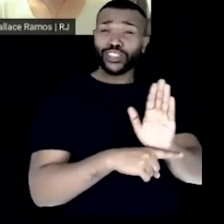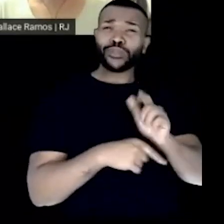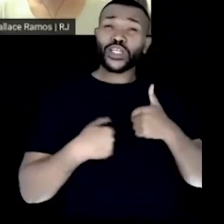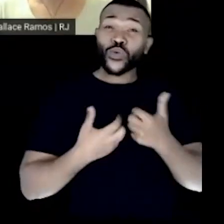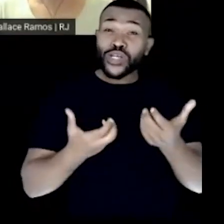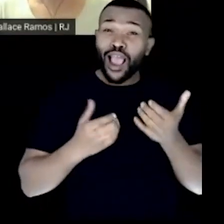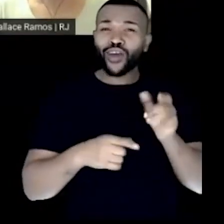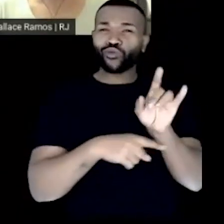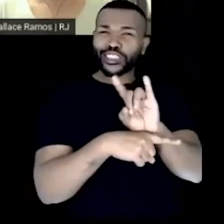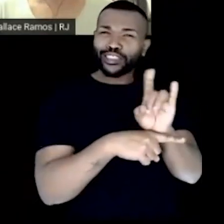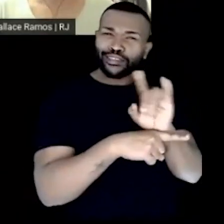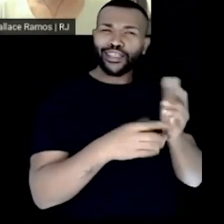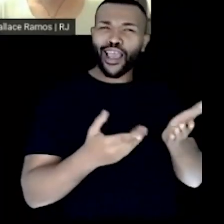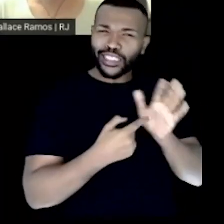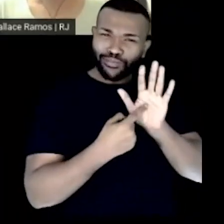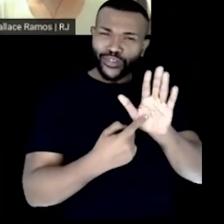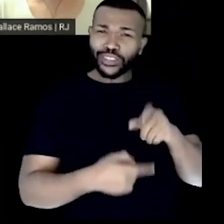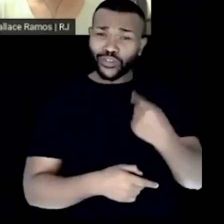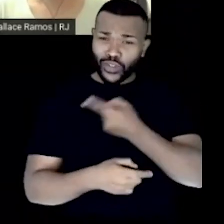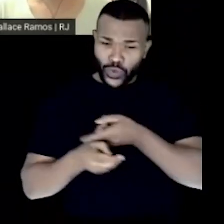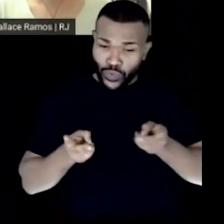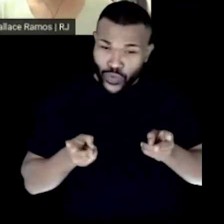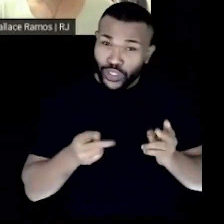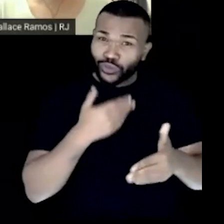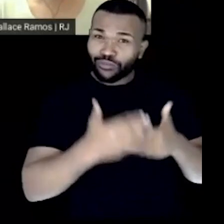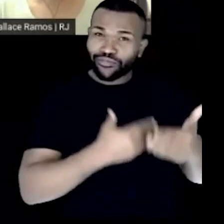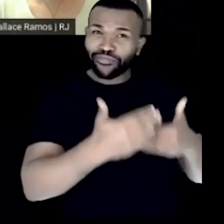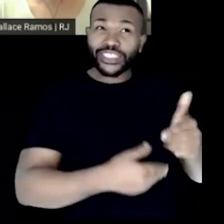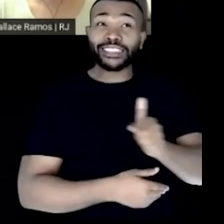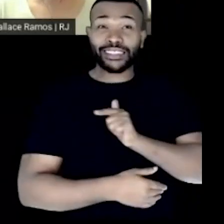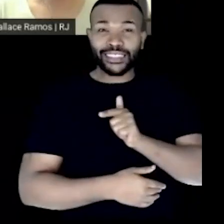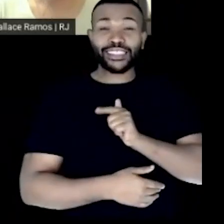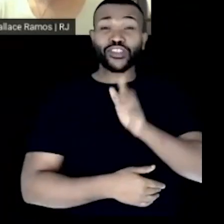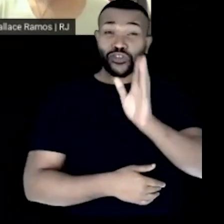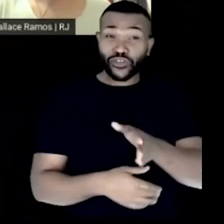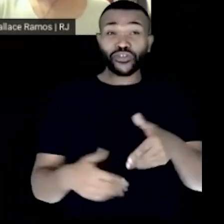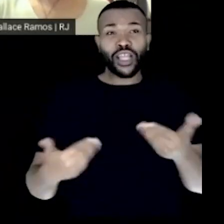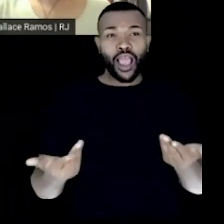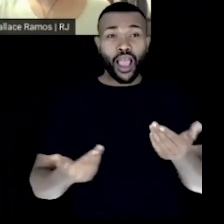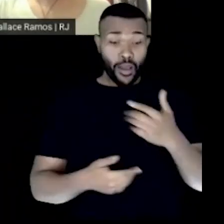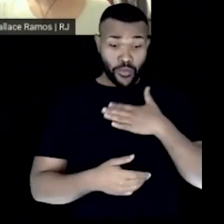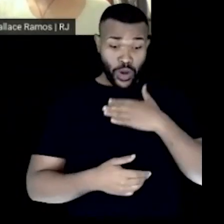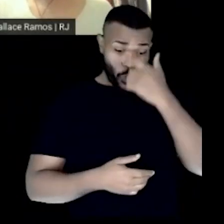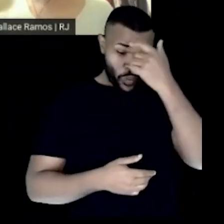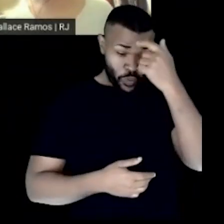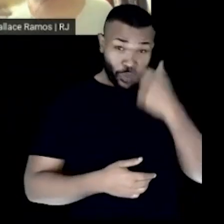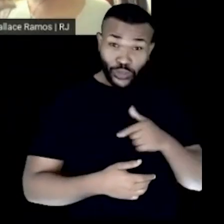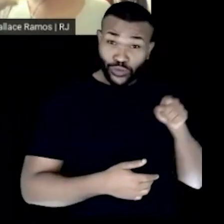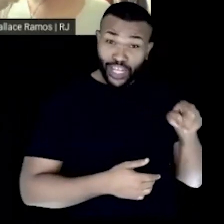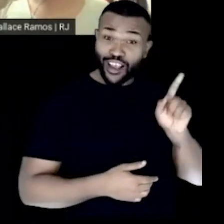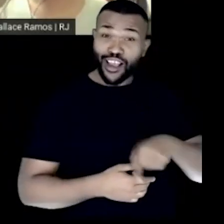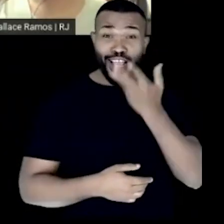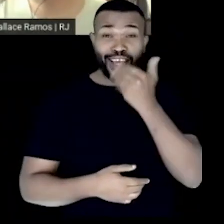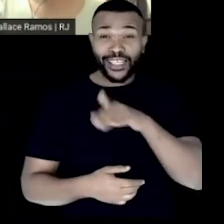direitos para o cinema, então eu quero muito que vire uma série que todo mundo ame, para a gente ter uma continuação. Porque o meu